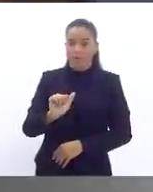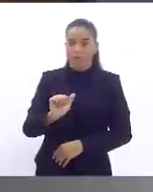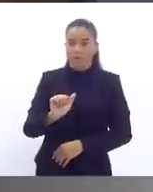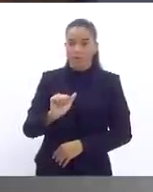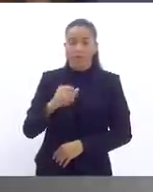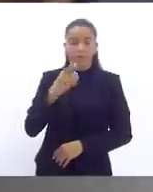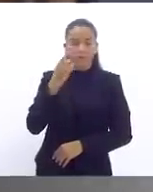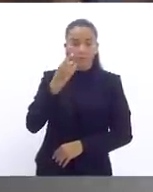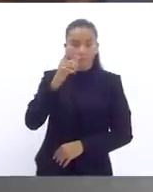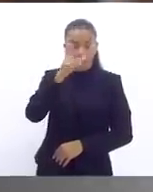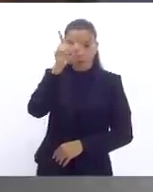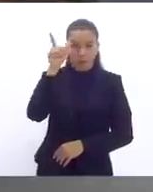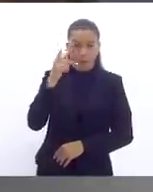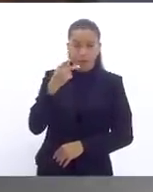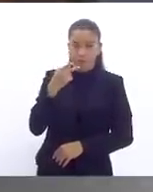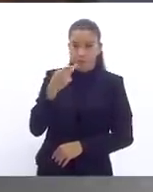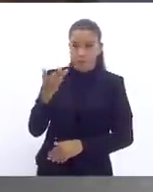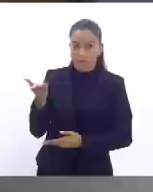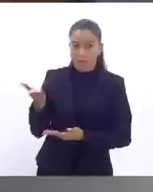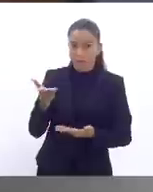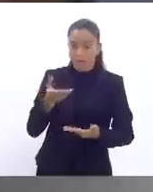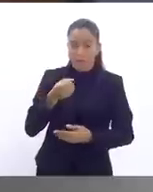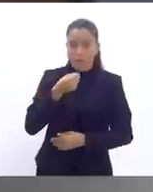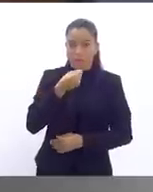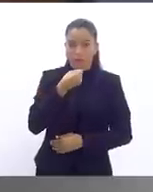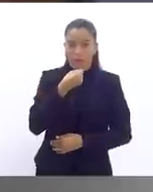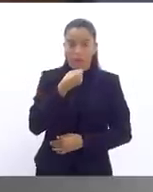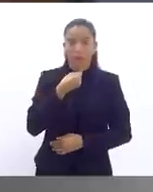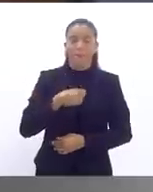Deputado Luiz Paulo para suas considerações